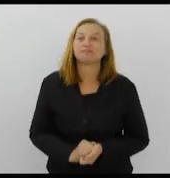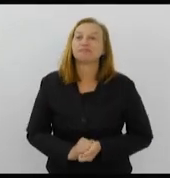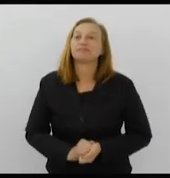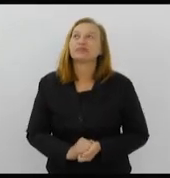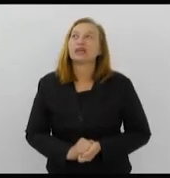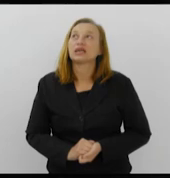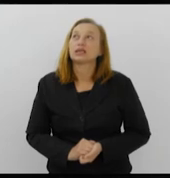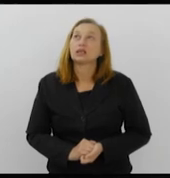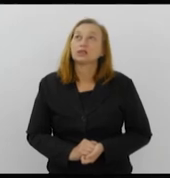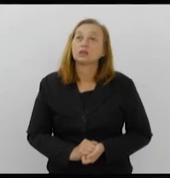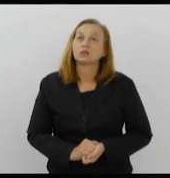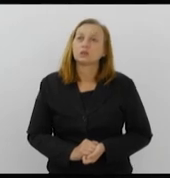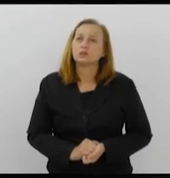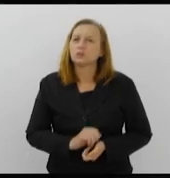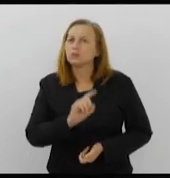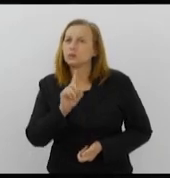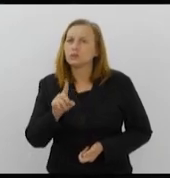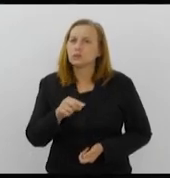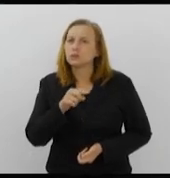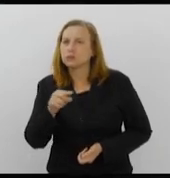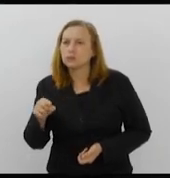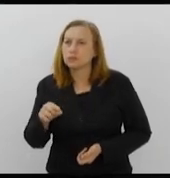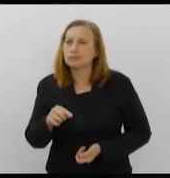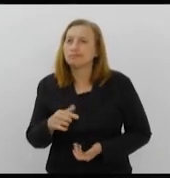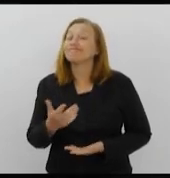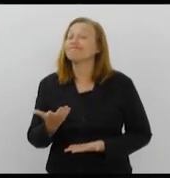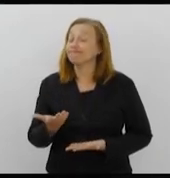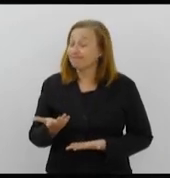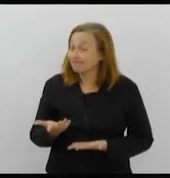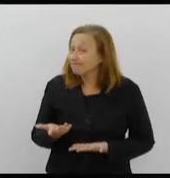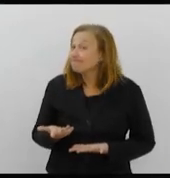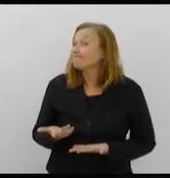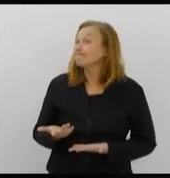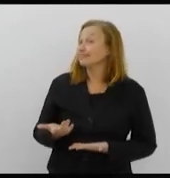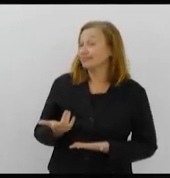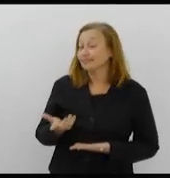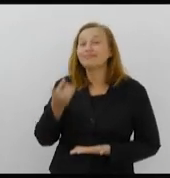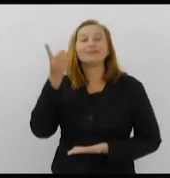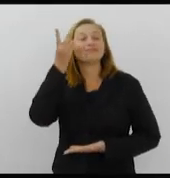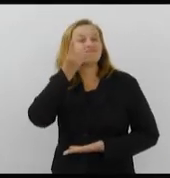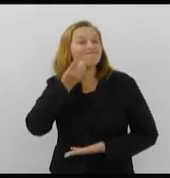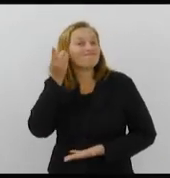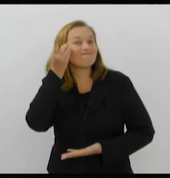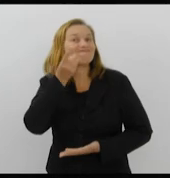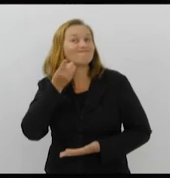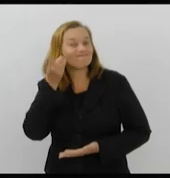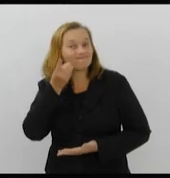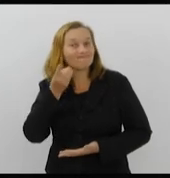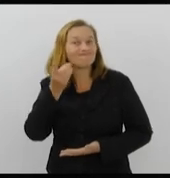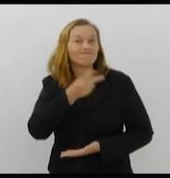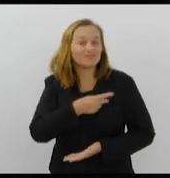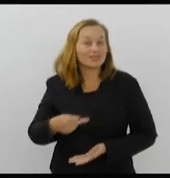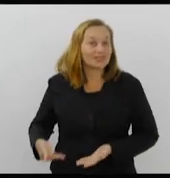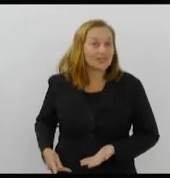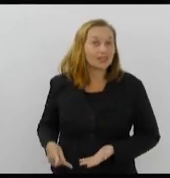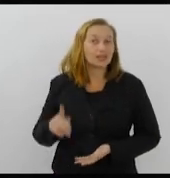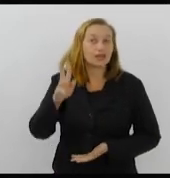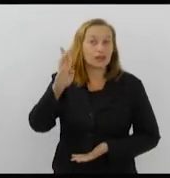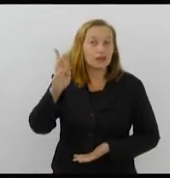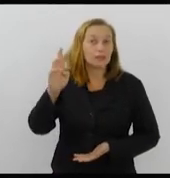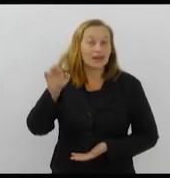Soares. Censura! É, nobre deputado, presidente Brazão.